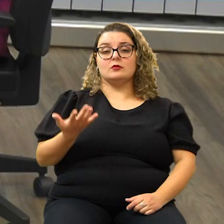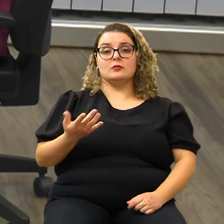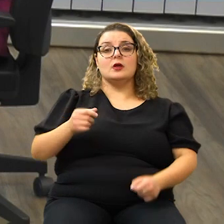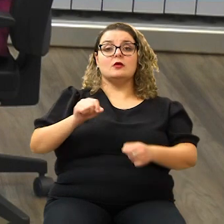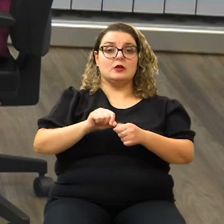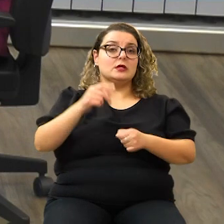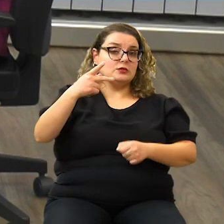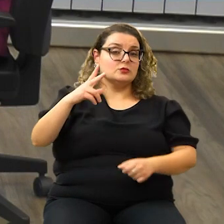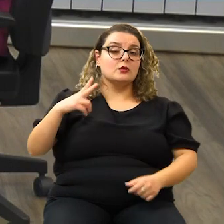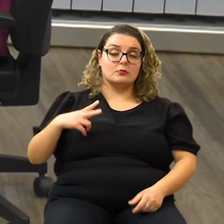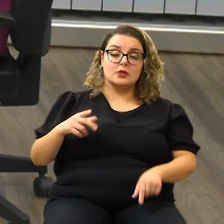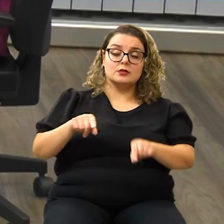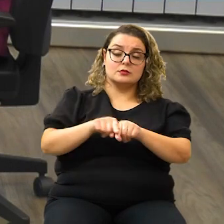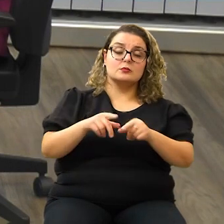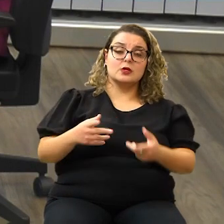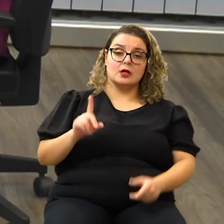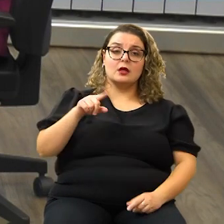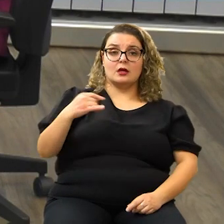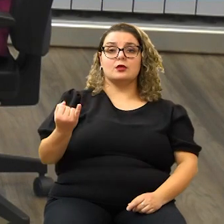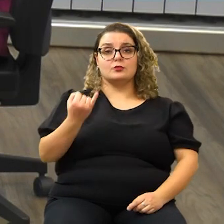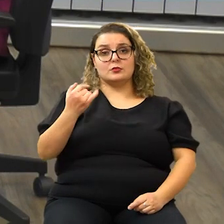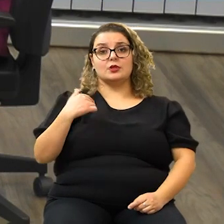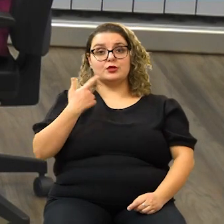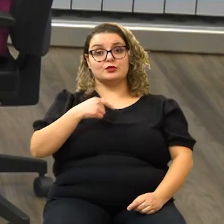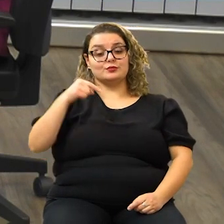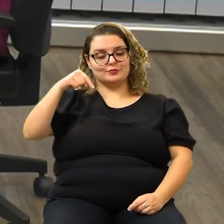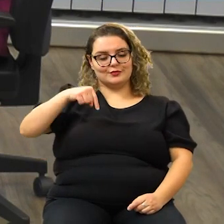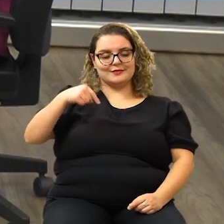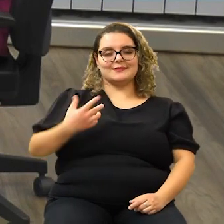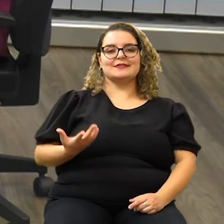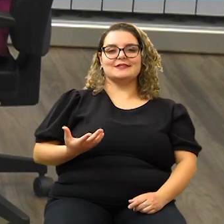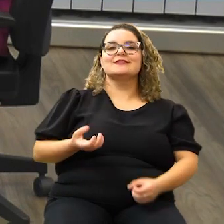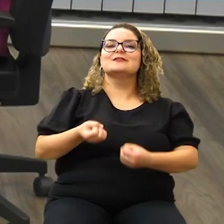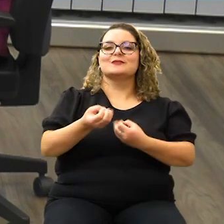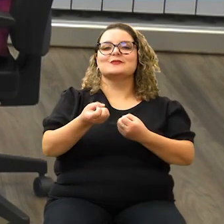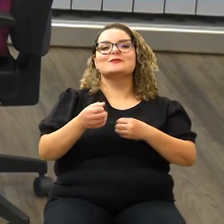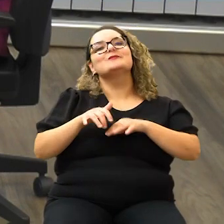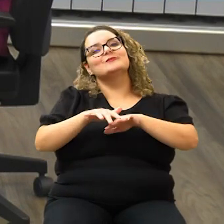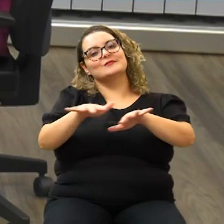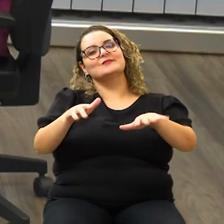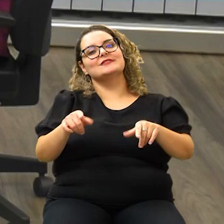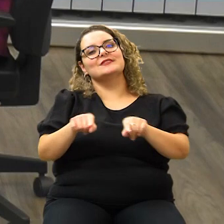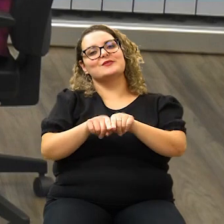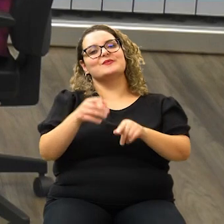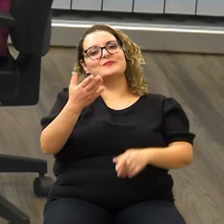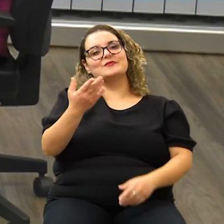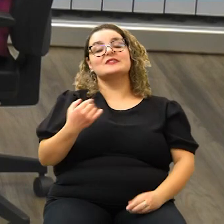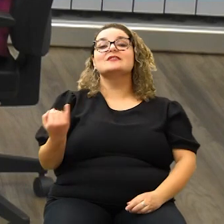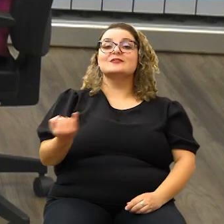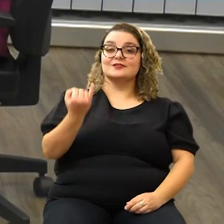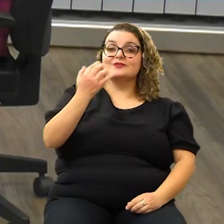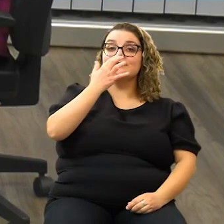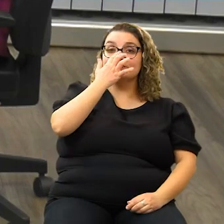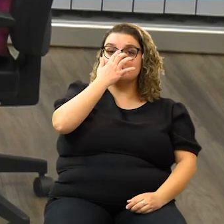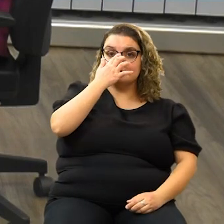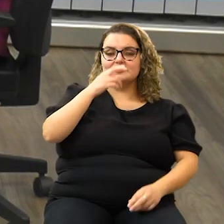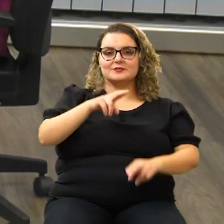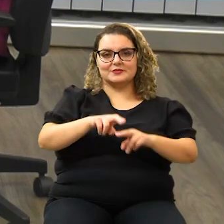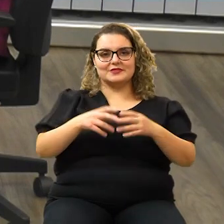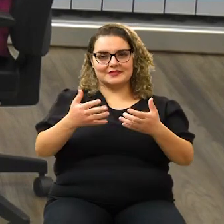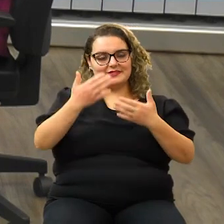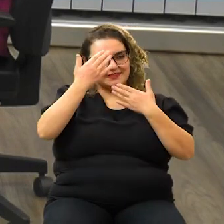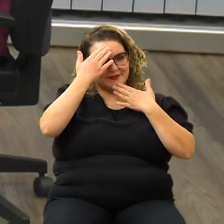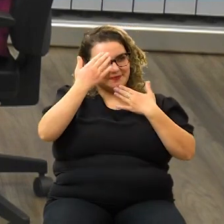parte também é importante, e a gente aqui desse lado passando a informação também para você é de grande importância. Por isso que eu quero agradecer a